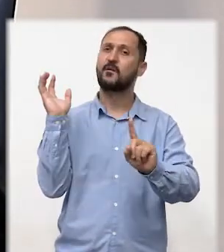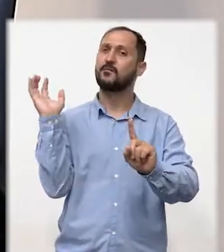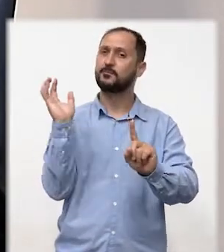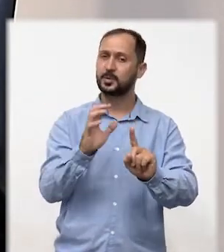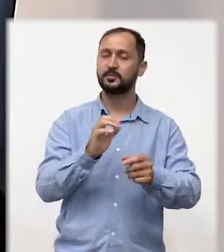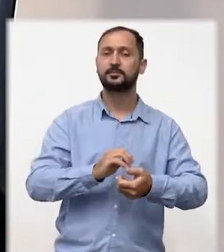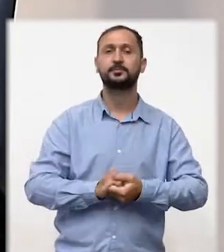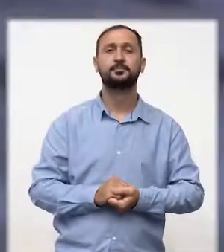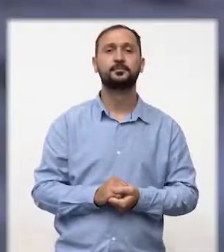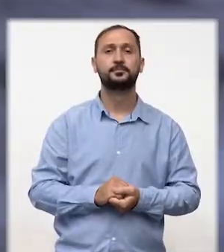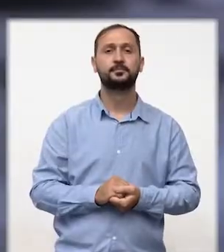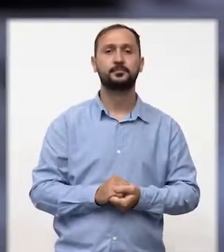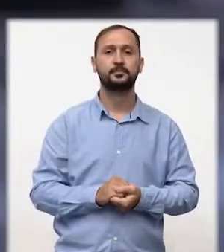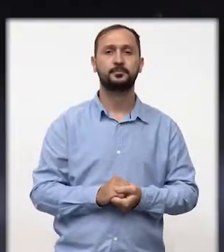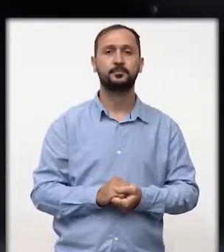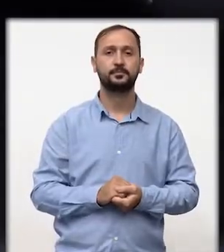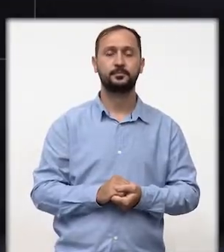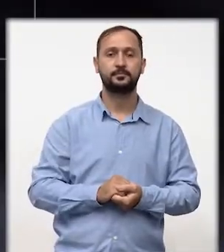bastante impactado.